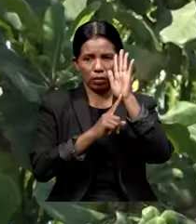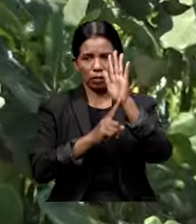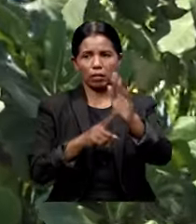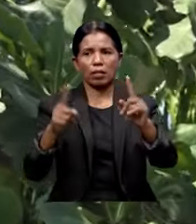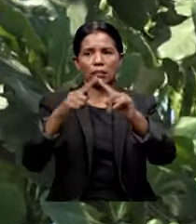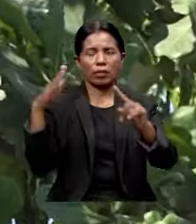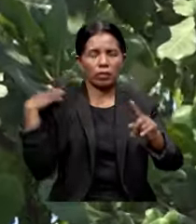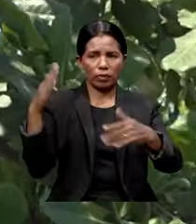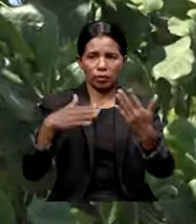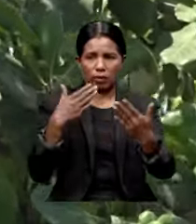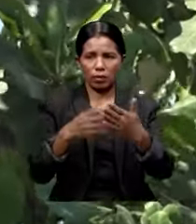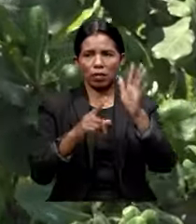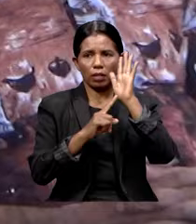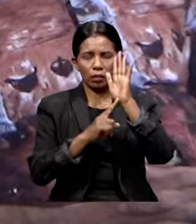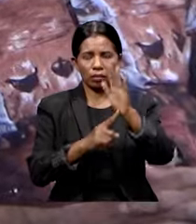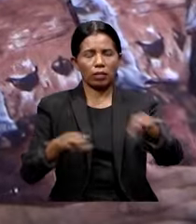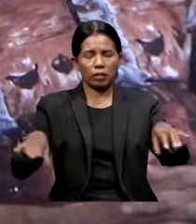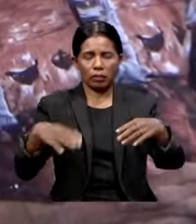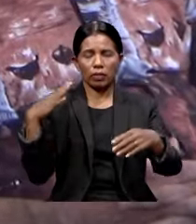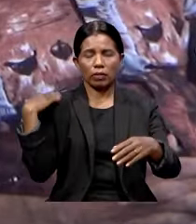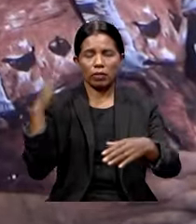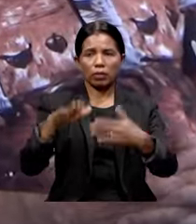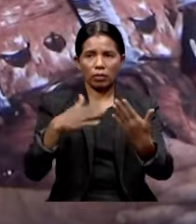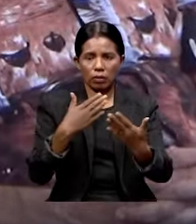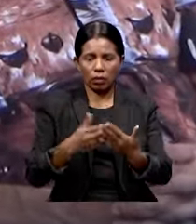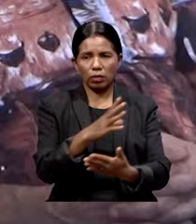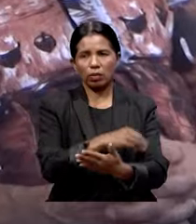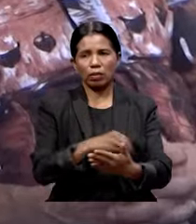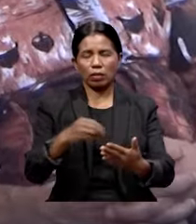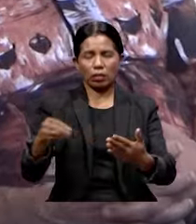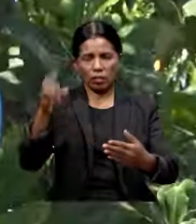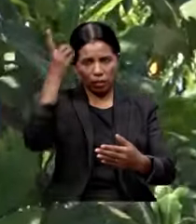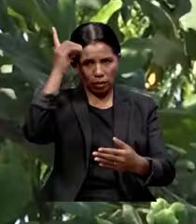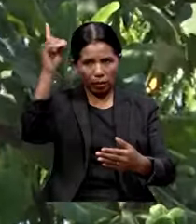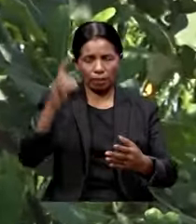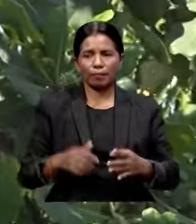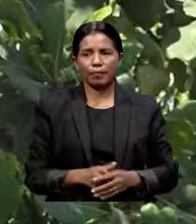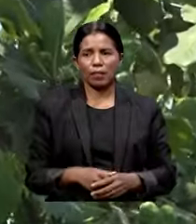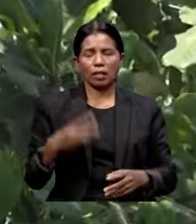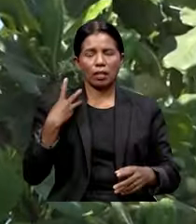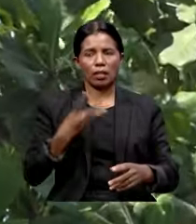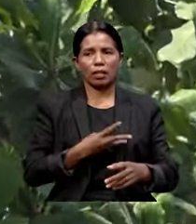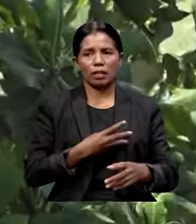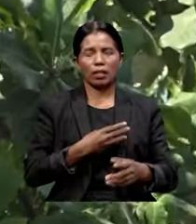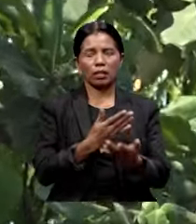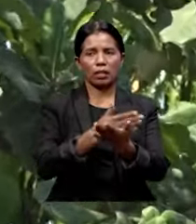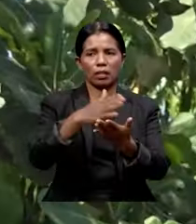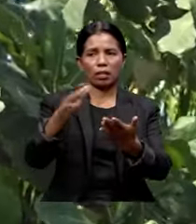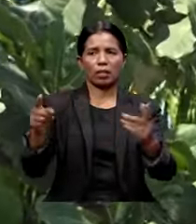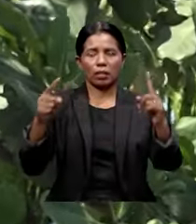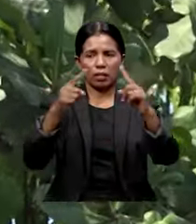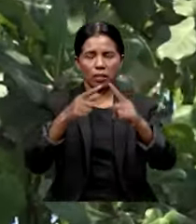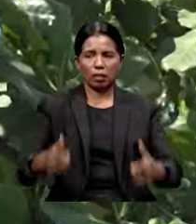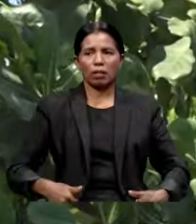juventude sira, a tua tuta luta, juventude lorico, a sua em sira, nhamehi. Brasília, Zané, Itanam Lecar, Unaiasi, Nebema